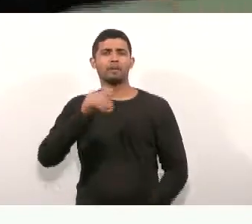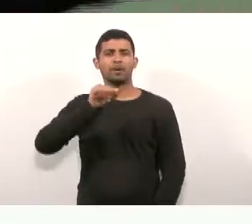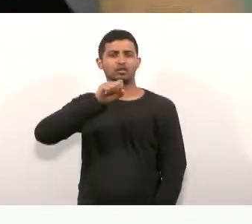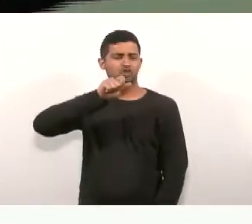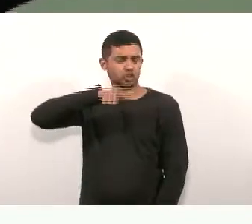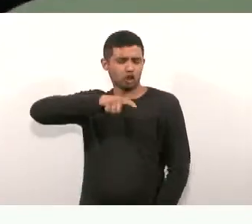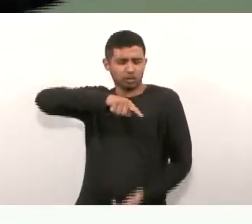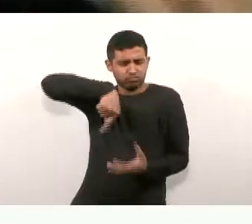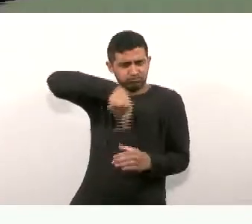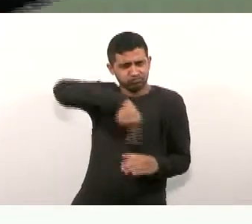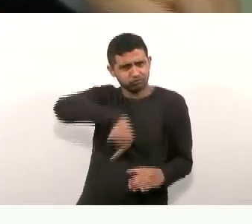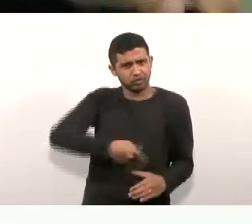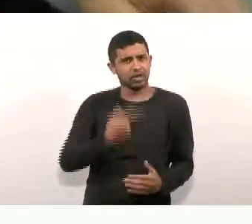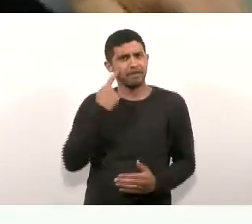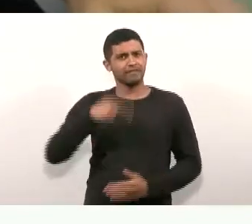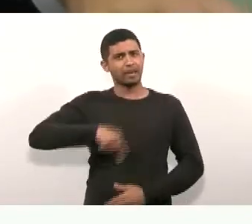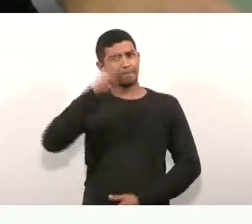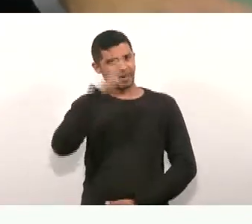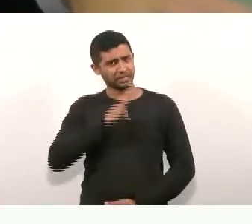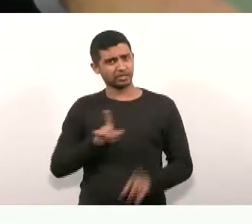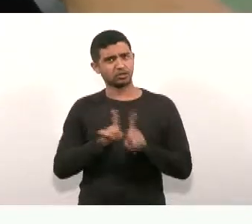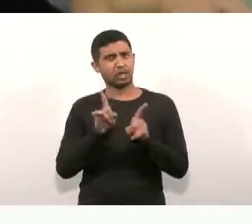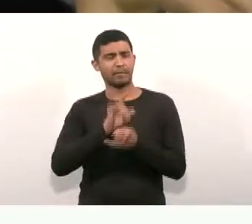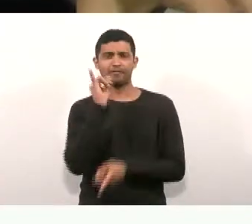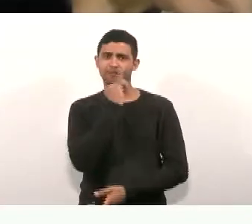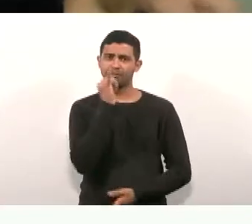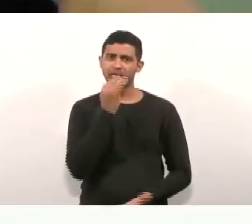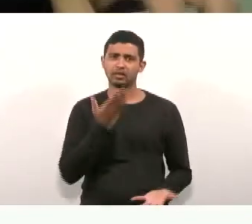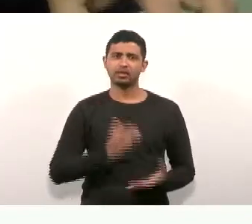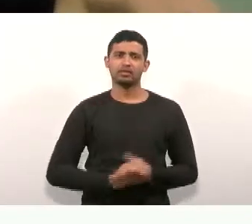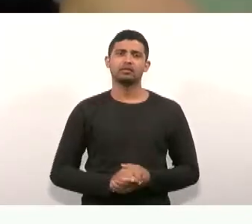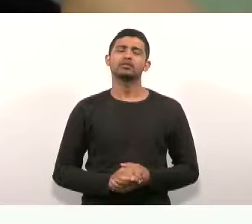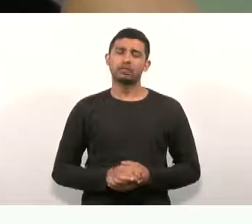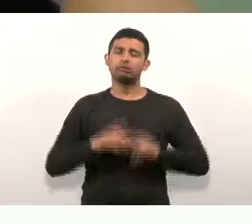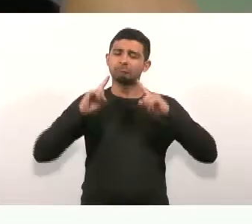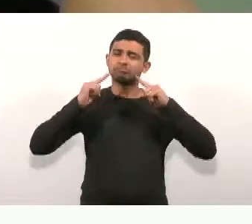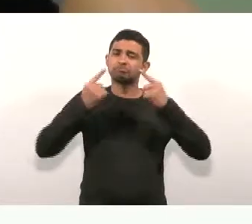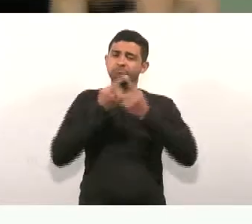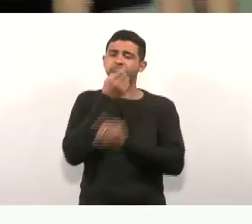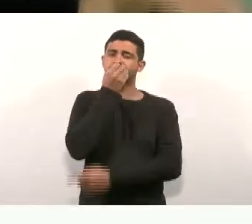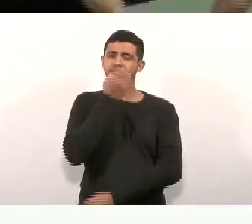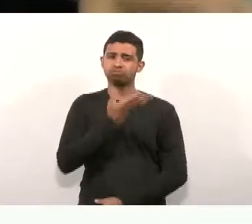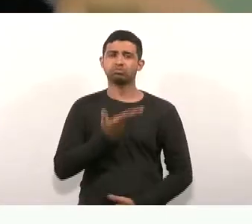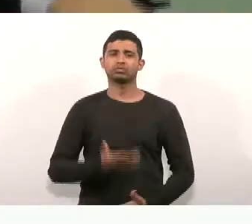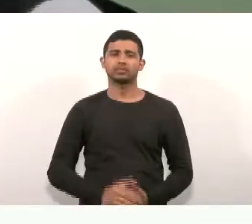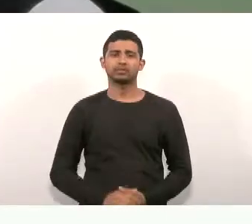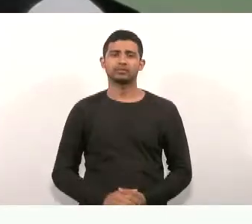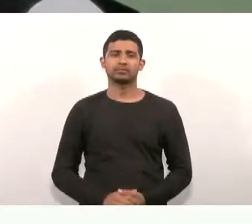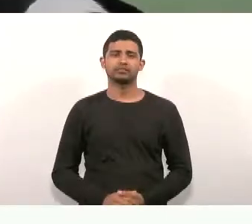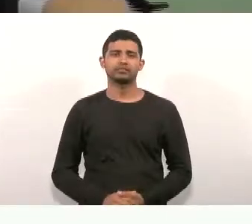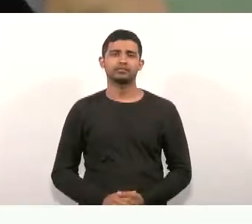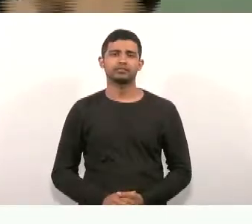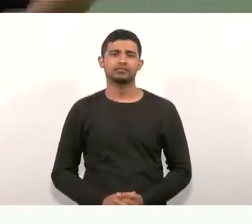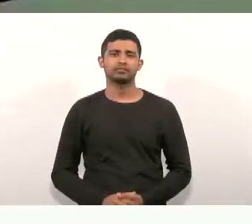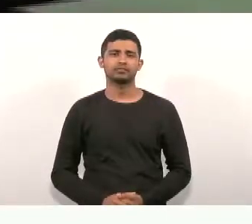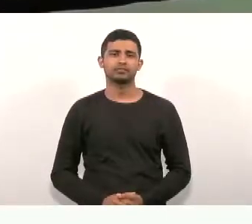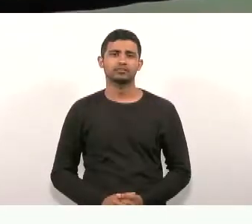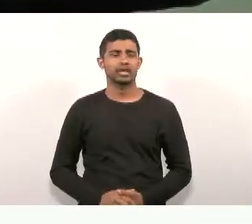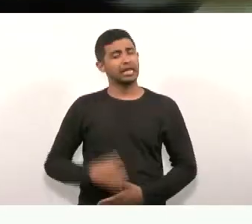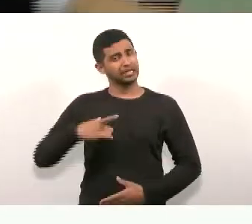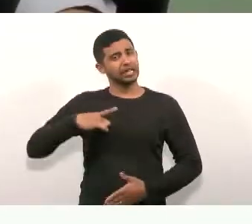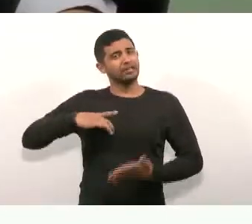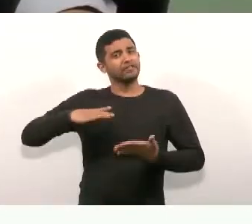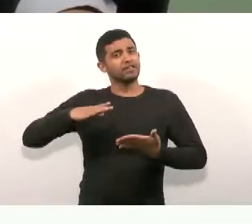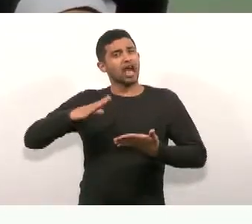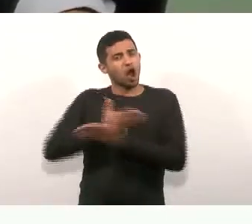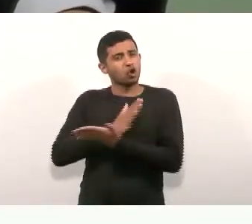feitas pela indústria naval brasileira e fluminense. Então, assim, a audiência foi muito boa, né? Não obstante essa divergência de